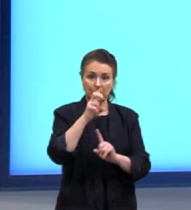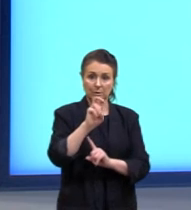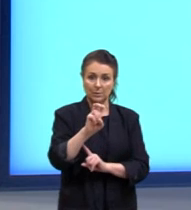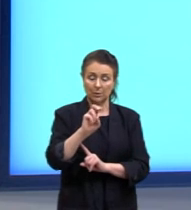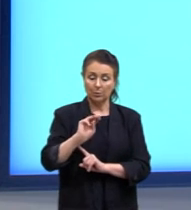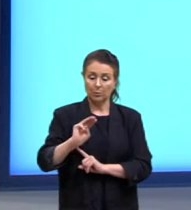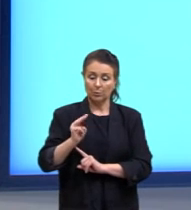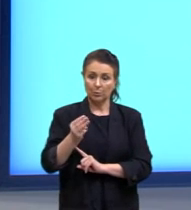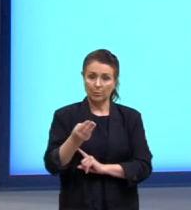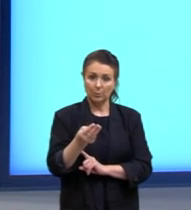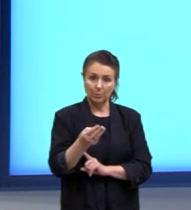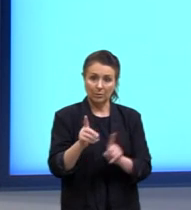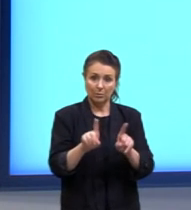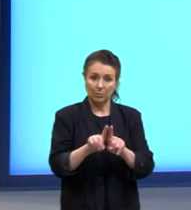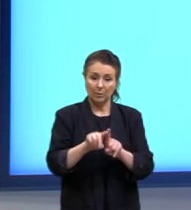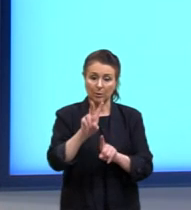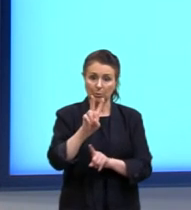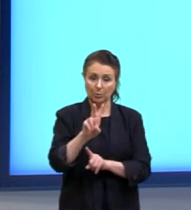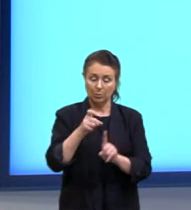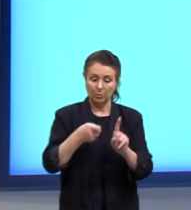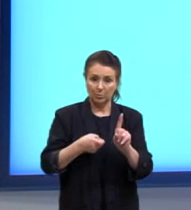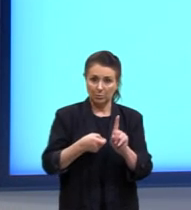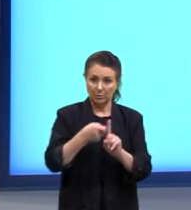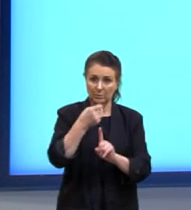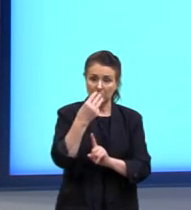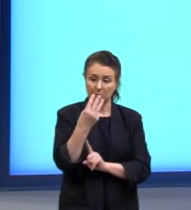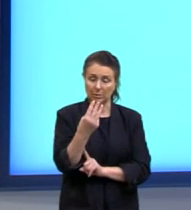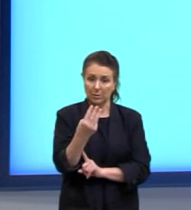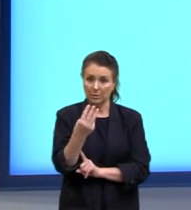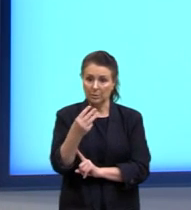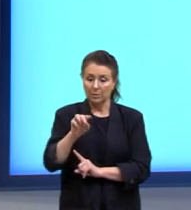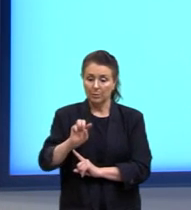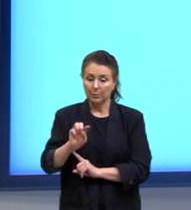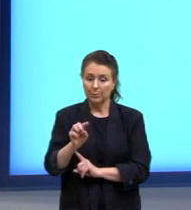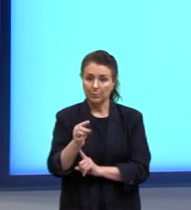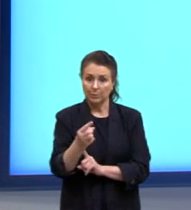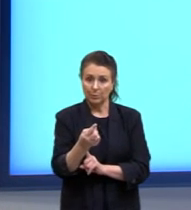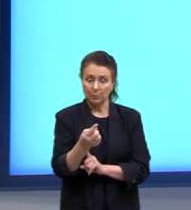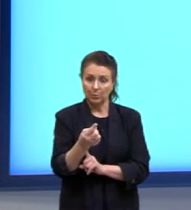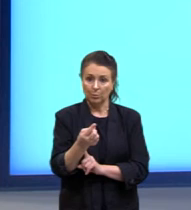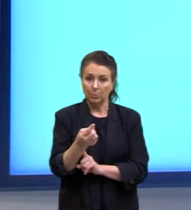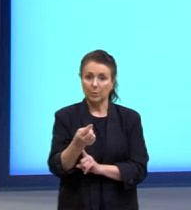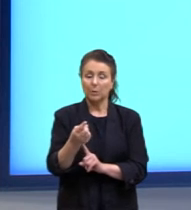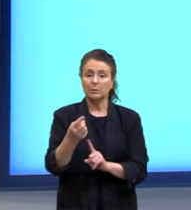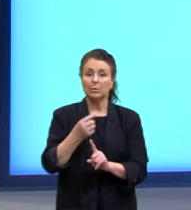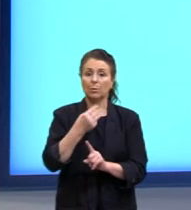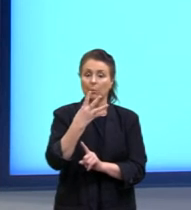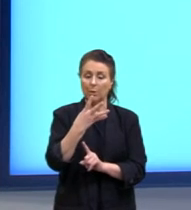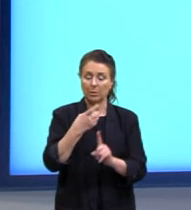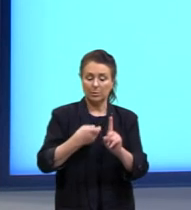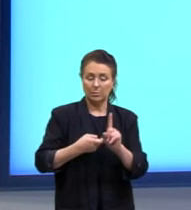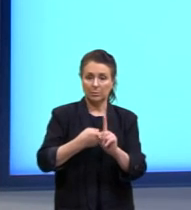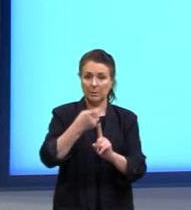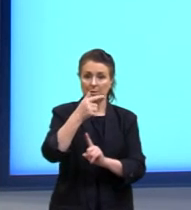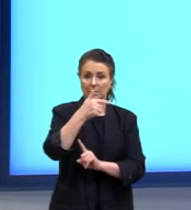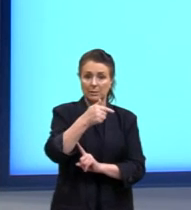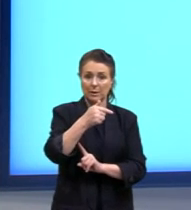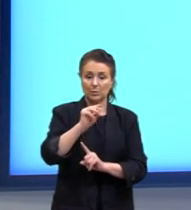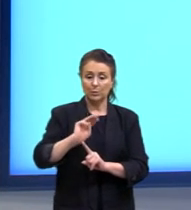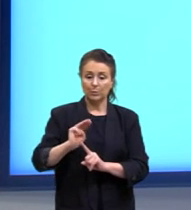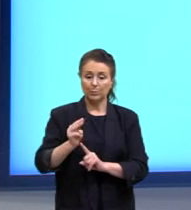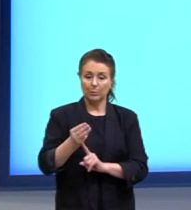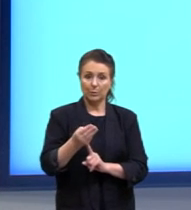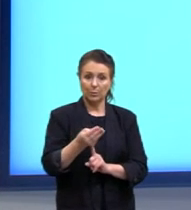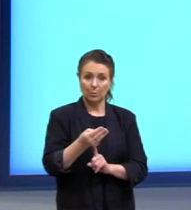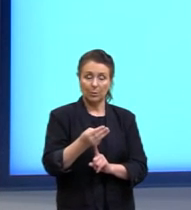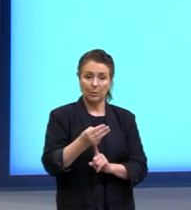também por dois meses três milhões permaneceu por 4 meses e 7 milhões e meio